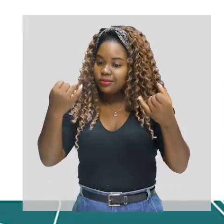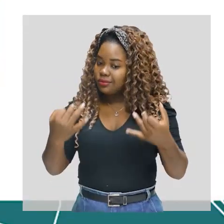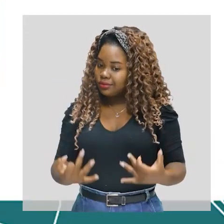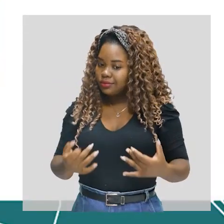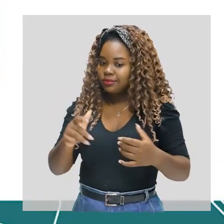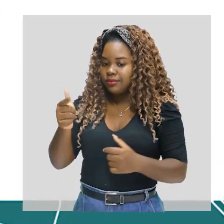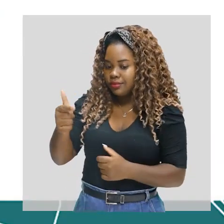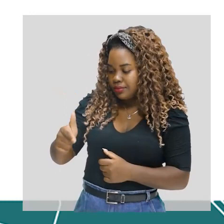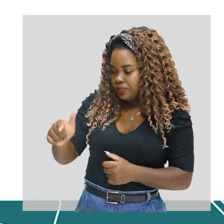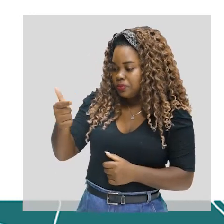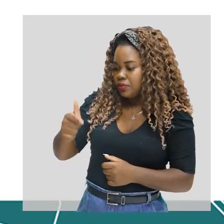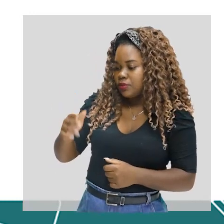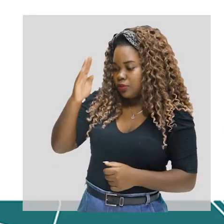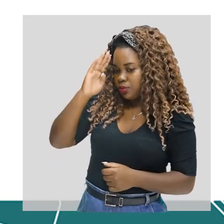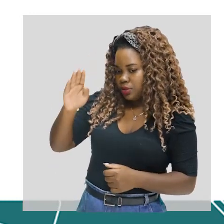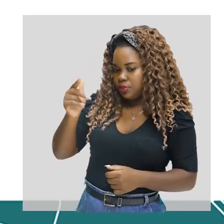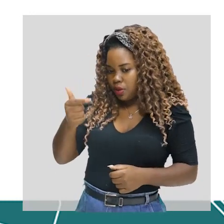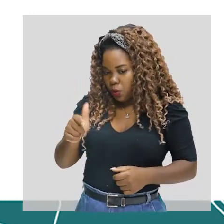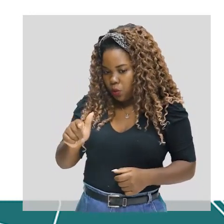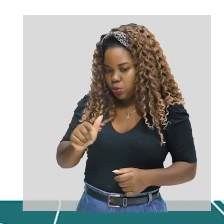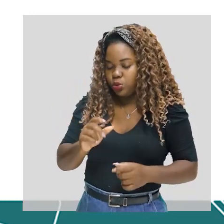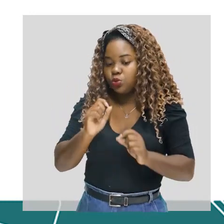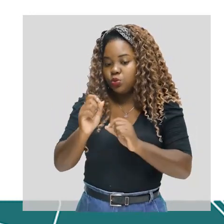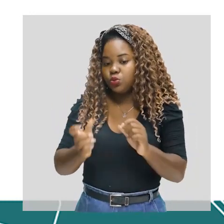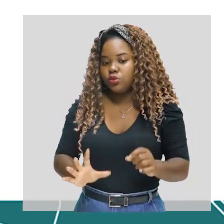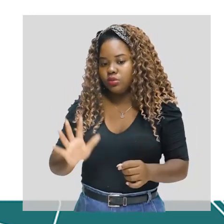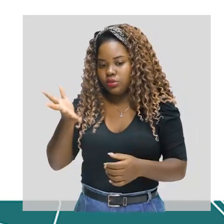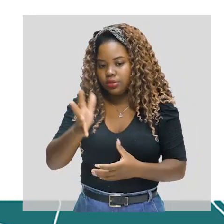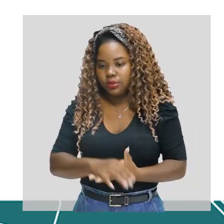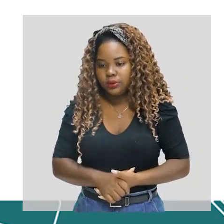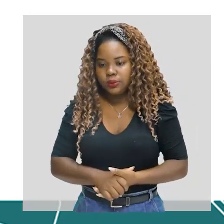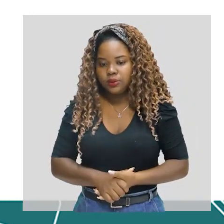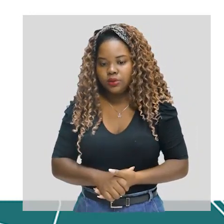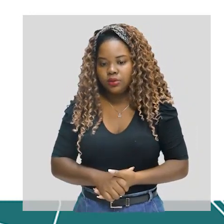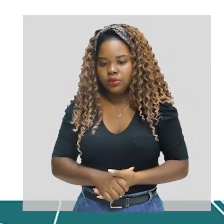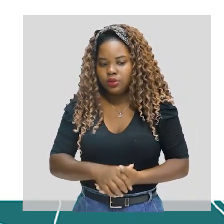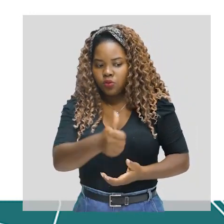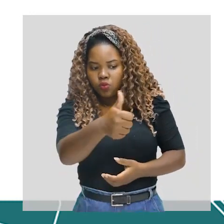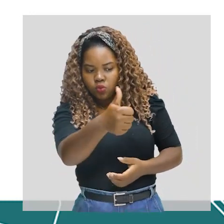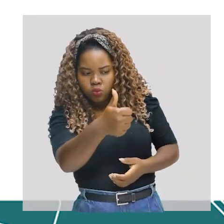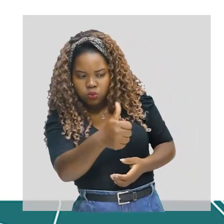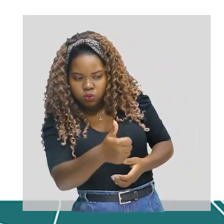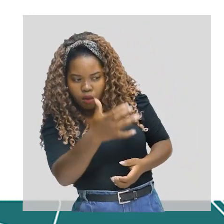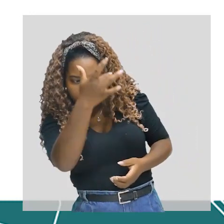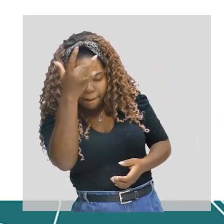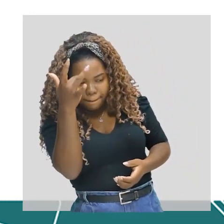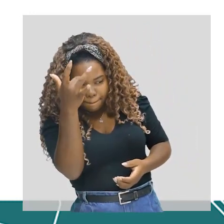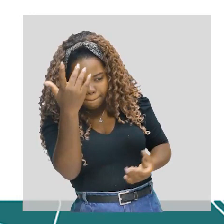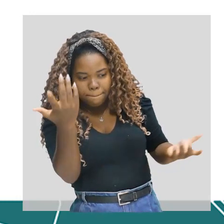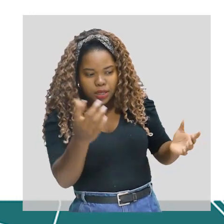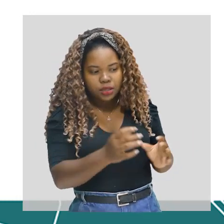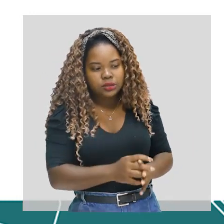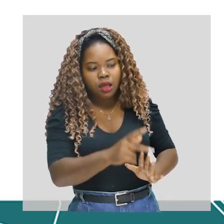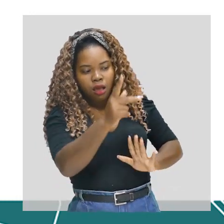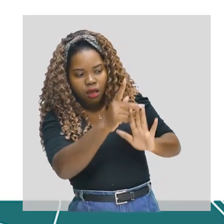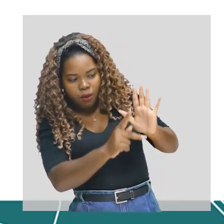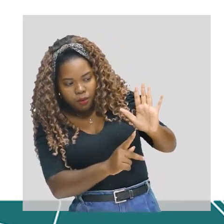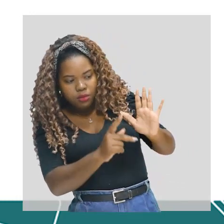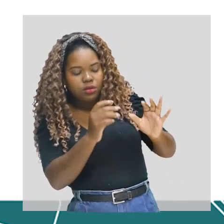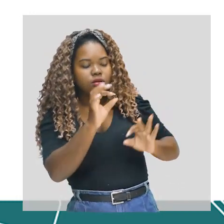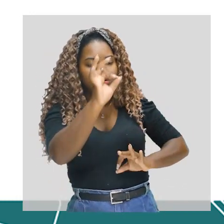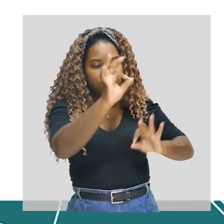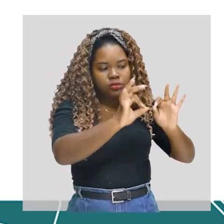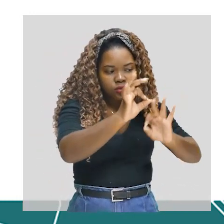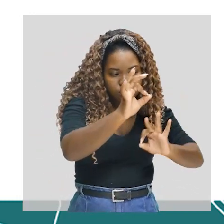princípio da continuidade, nós falamos o quê? Que quando nós avaliamos o indivíduo, planejamos